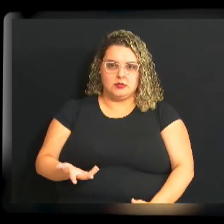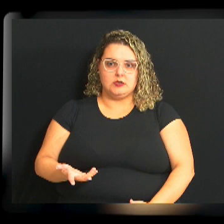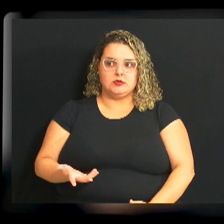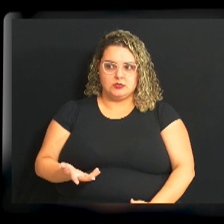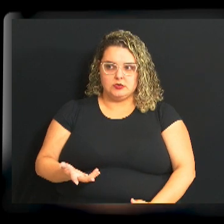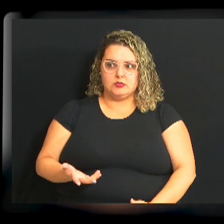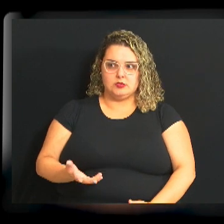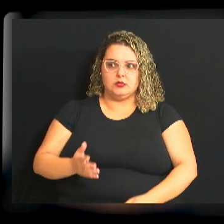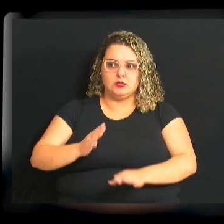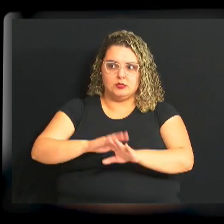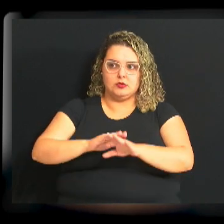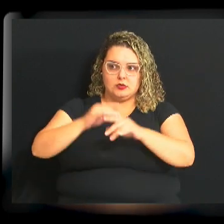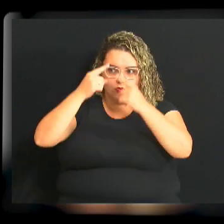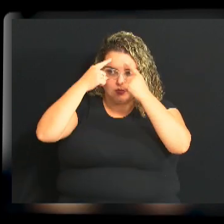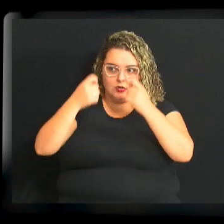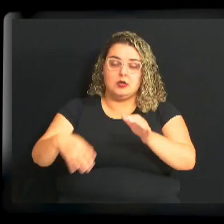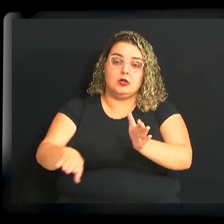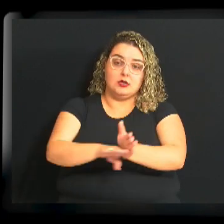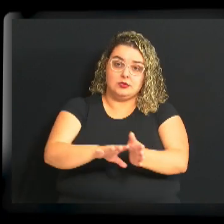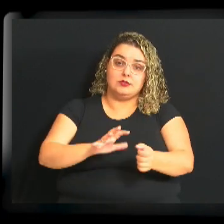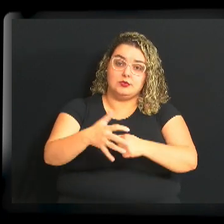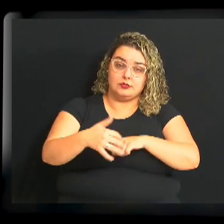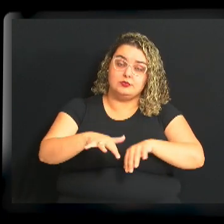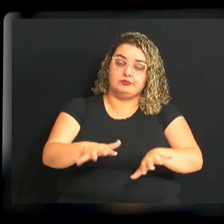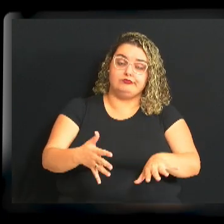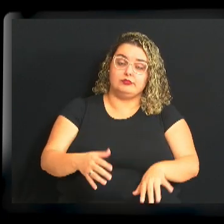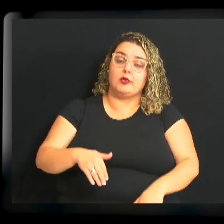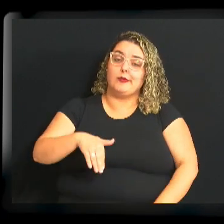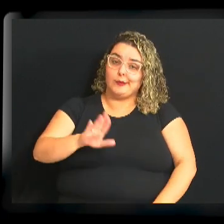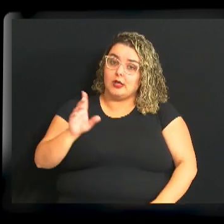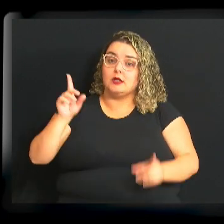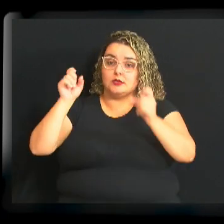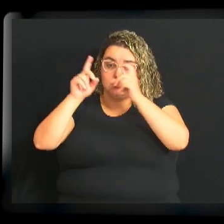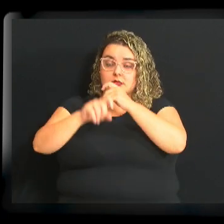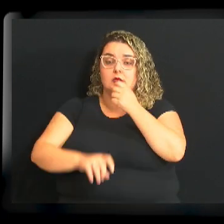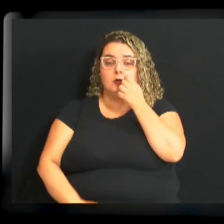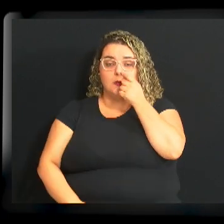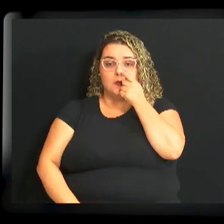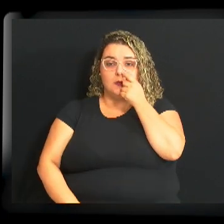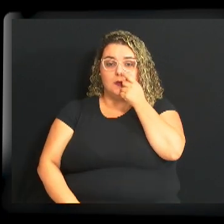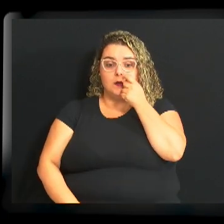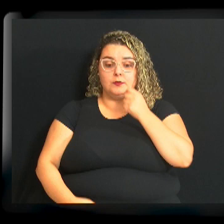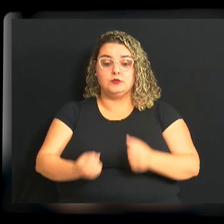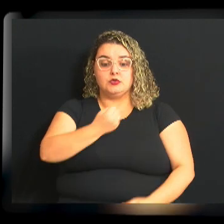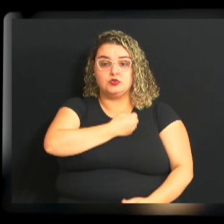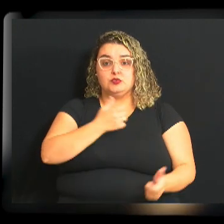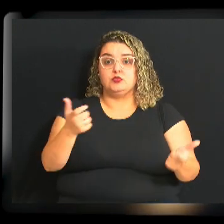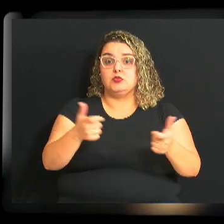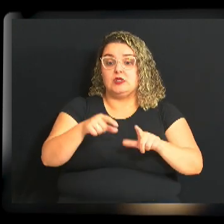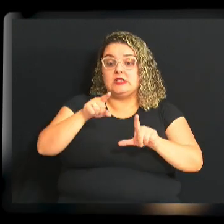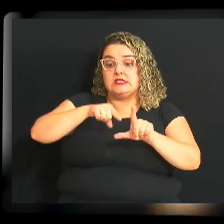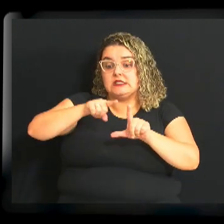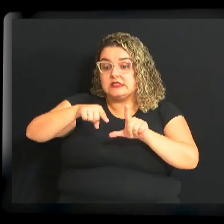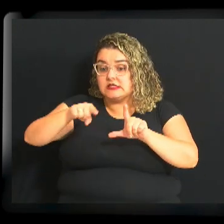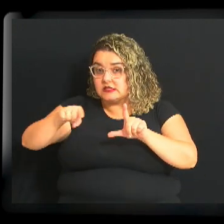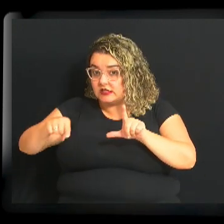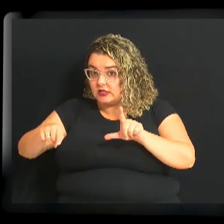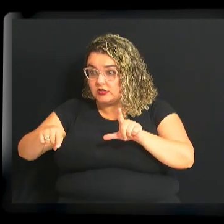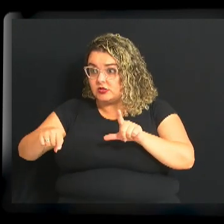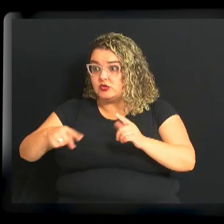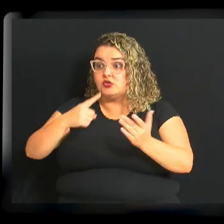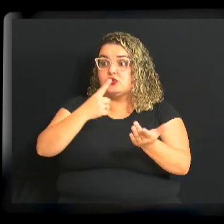Aí veio a Covid e ficou tudo mais difícil, né? E embora os números tenham diminuído estatisticamente, né, de